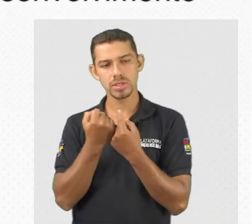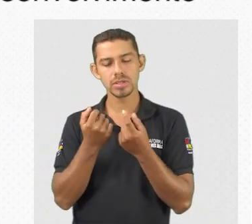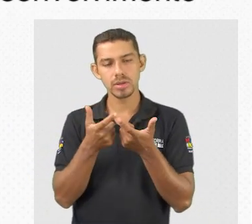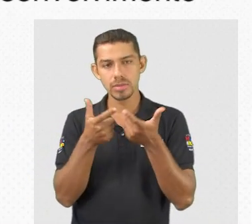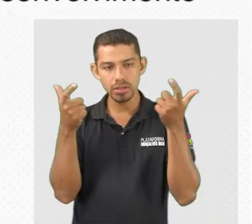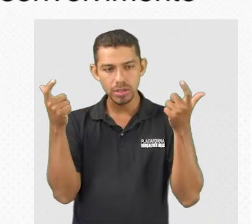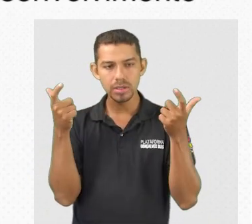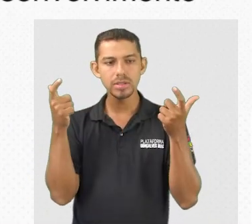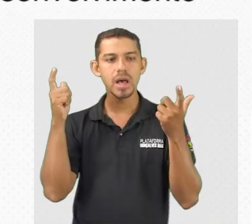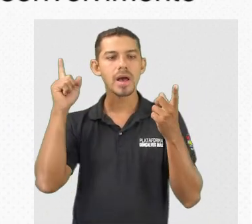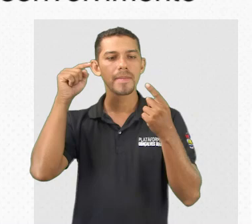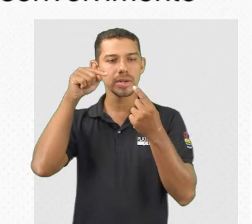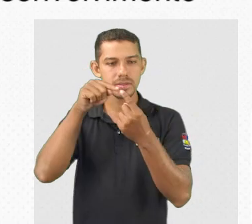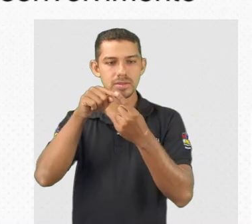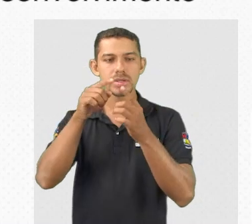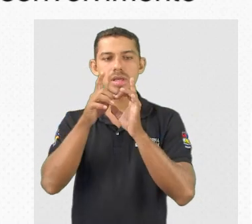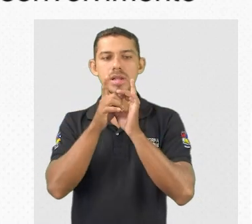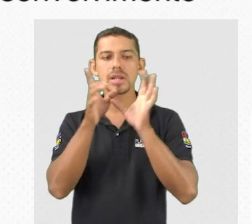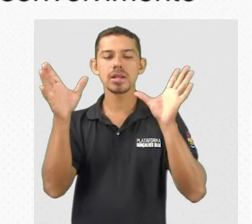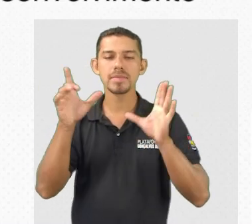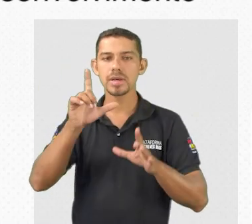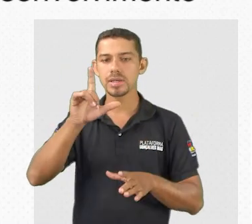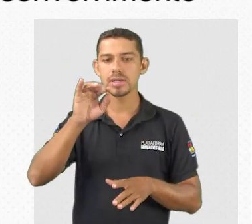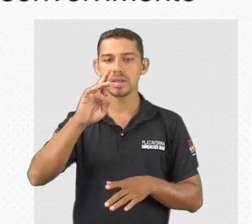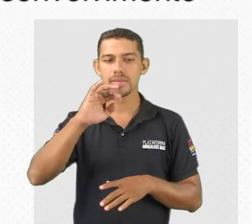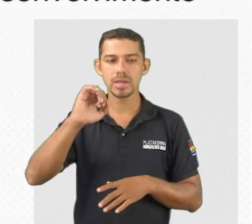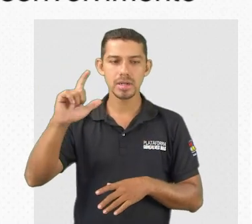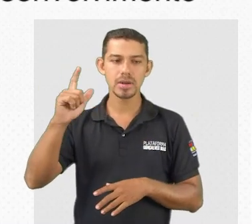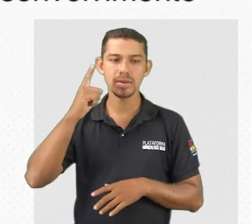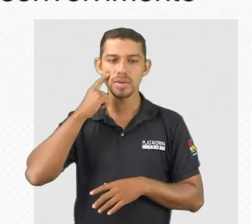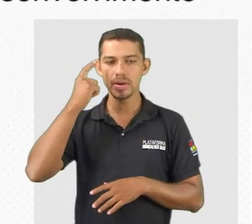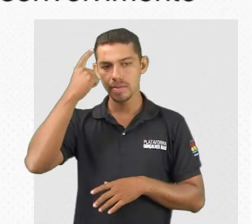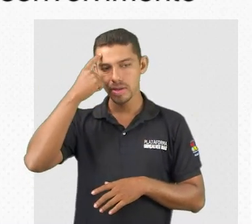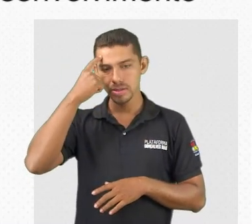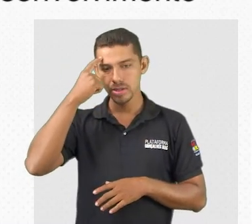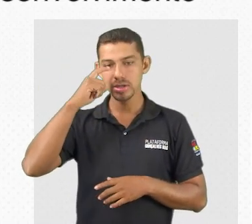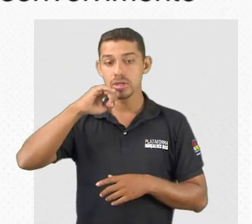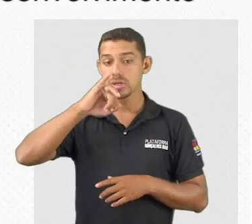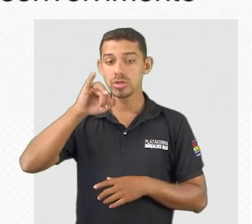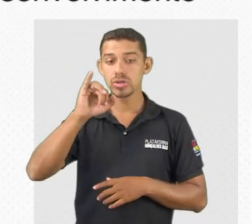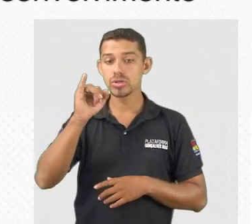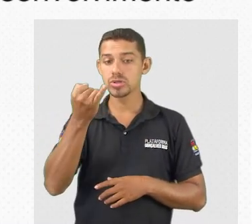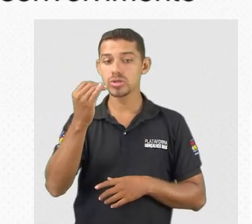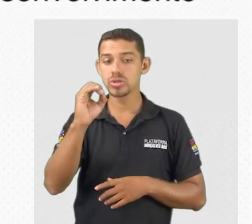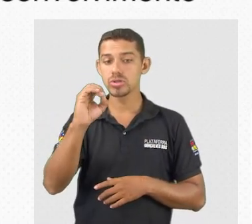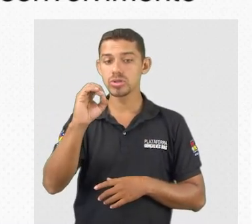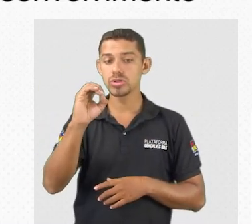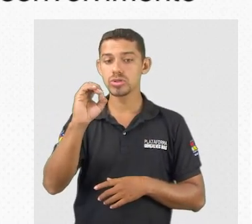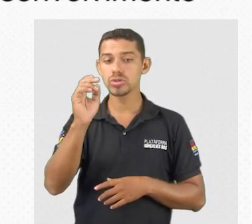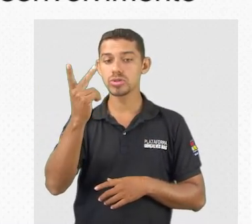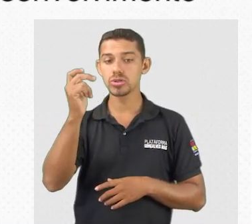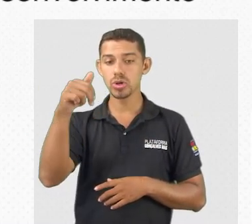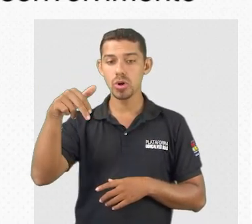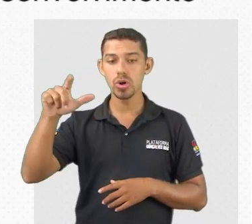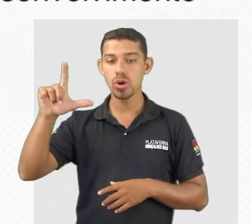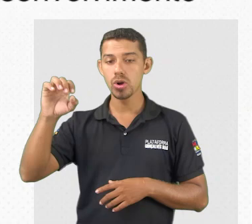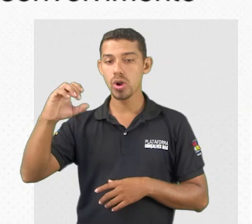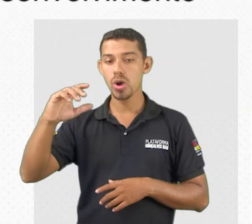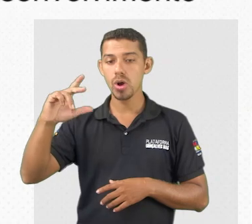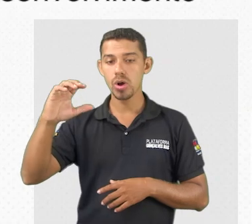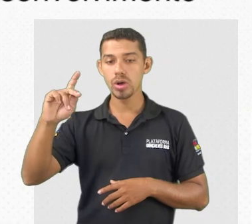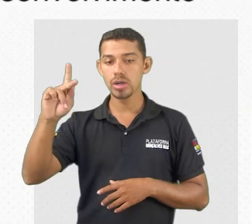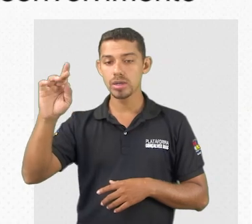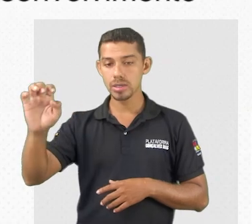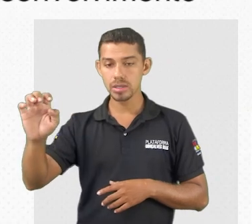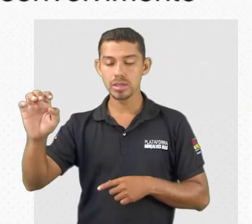mais representativa e liberal. Pensadores como John Locke e Montesquieu foram fundamentais para o